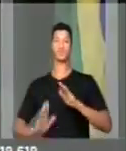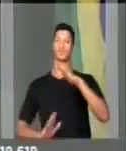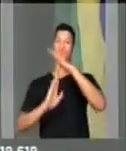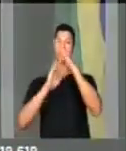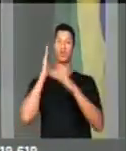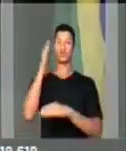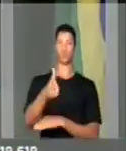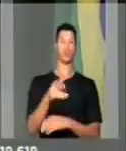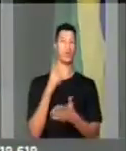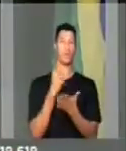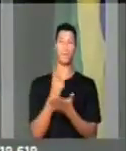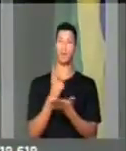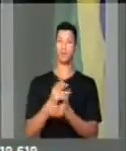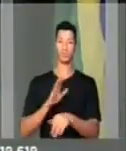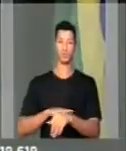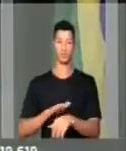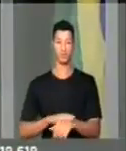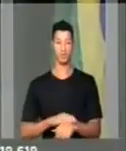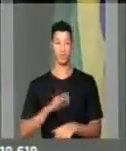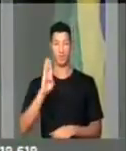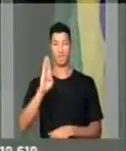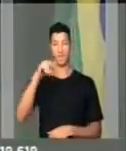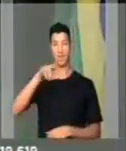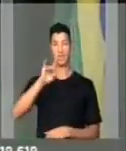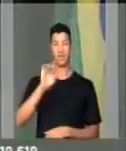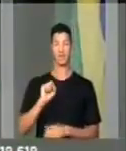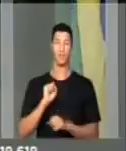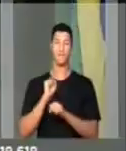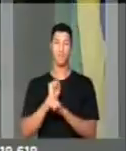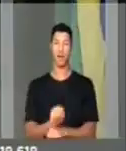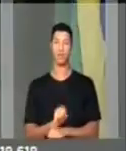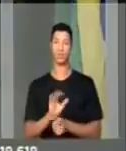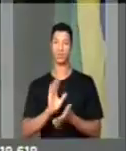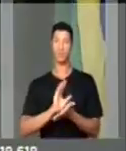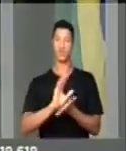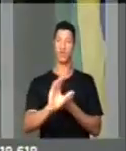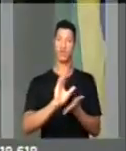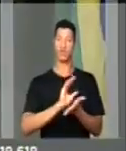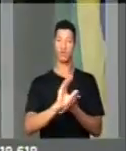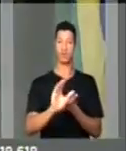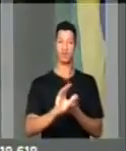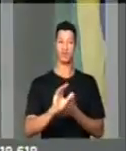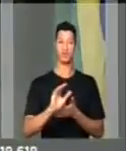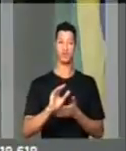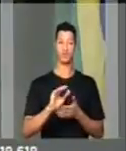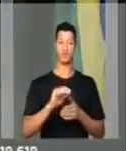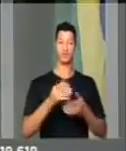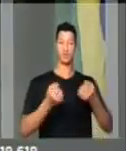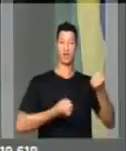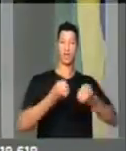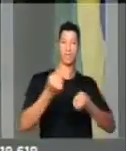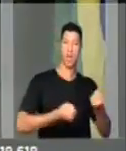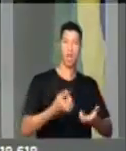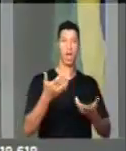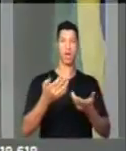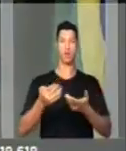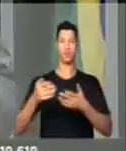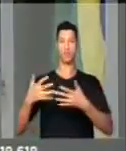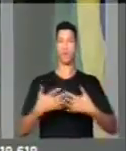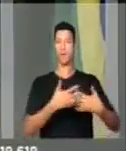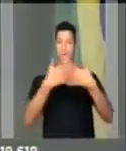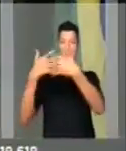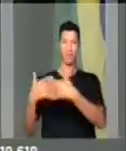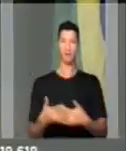vez. Ao mesmo tempo, o BNDES parou de financiar carretas, caminhões, tratores